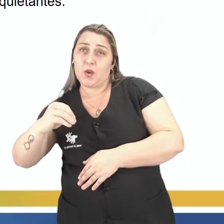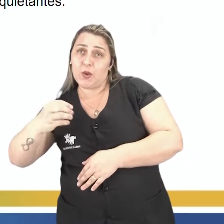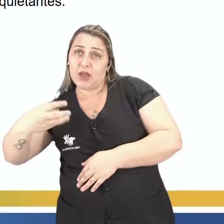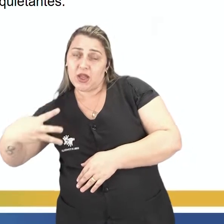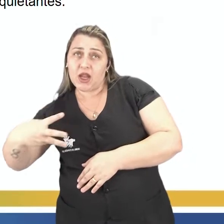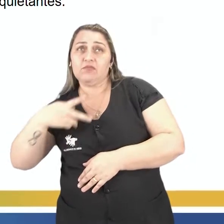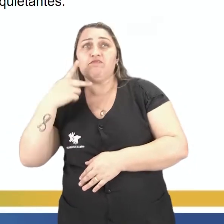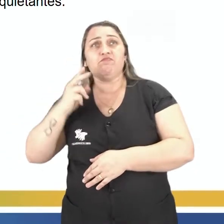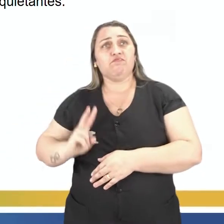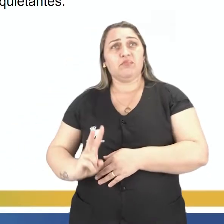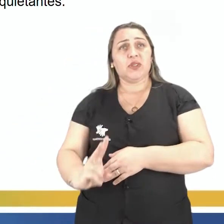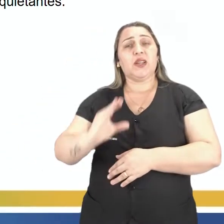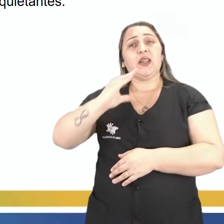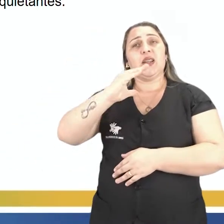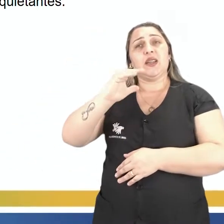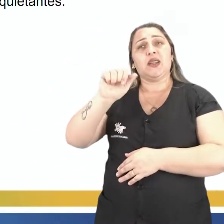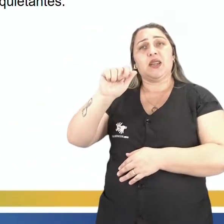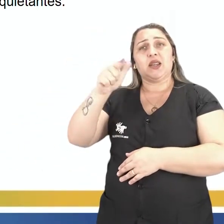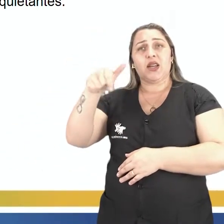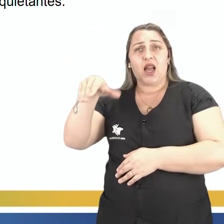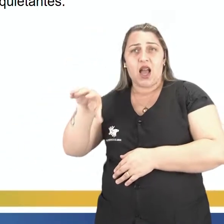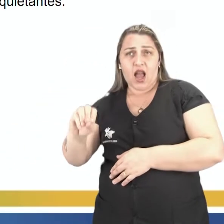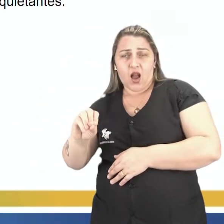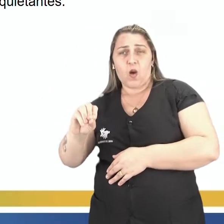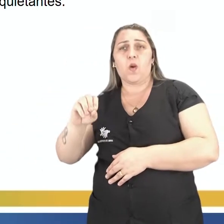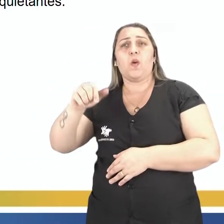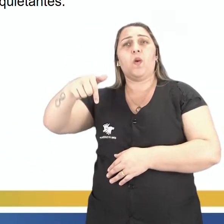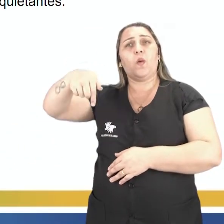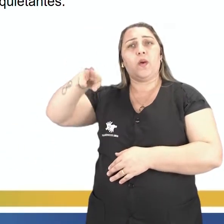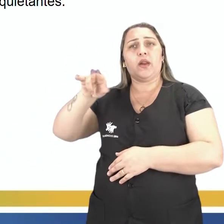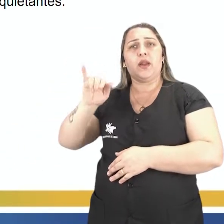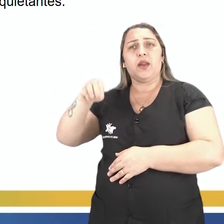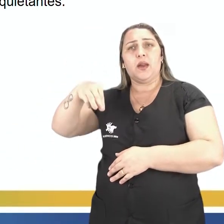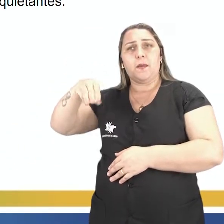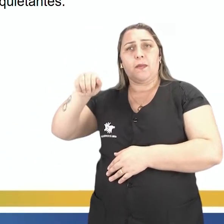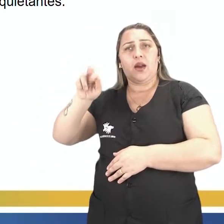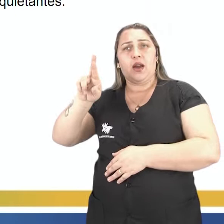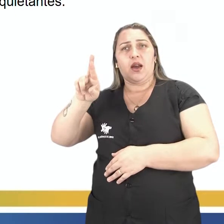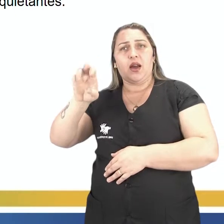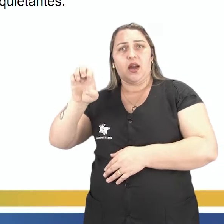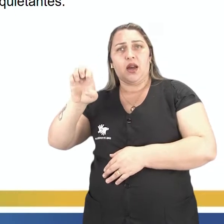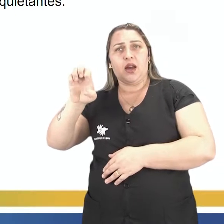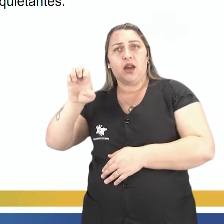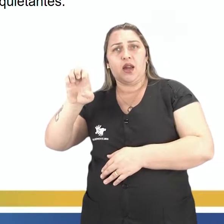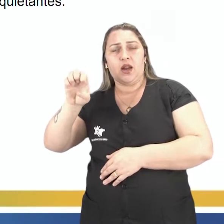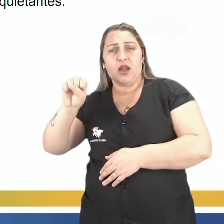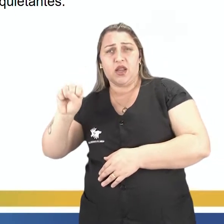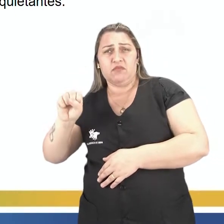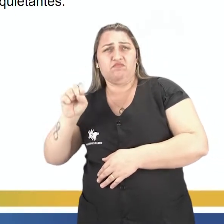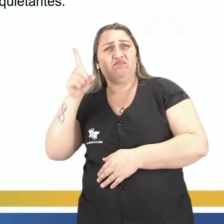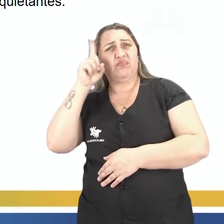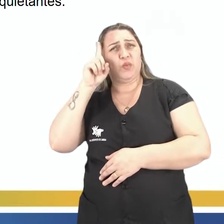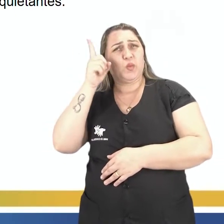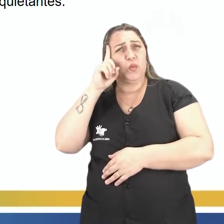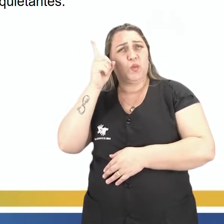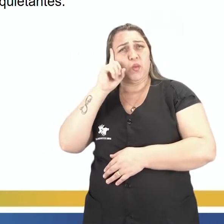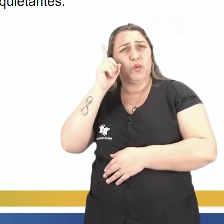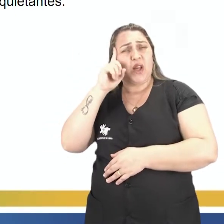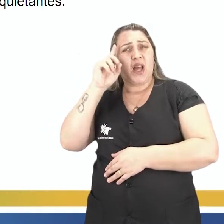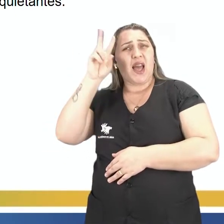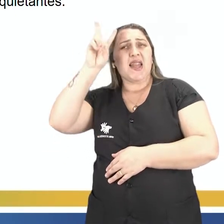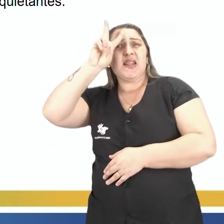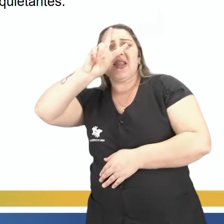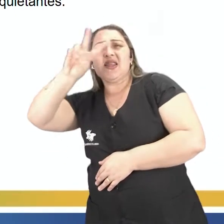o artista Cal Guimarães. Cal Guimarães, ele se prende ao cotidiano, às lembranças,